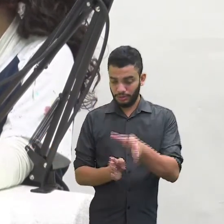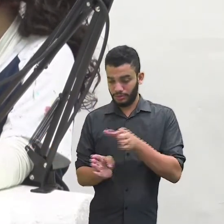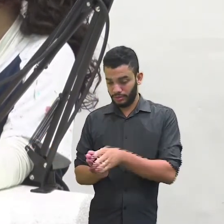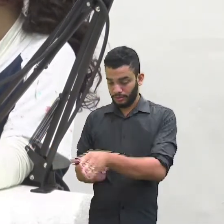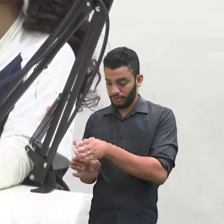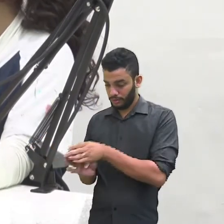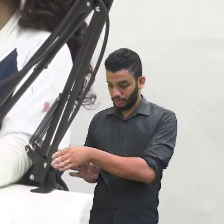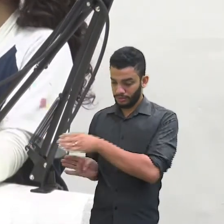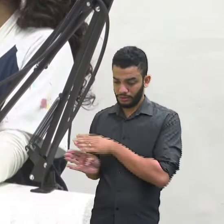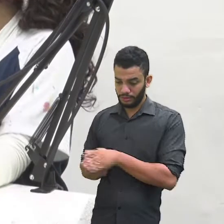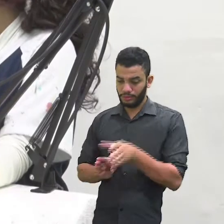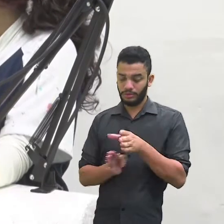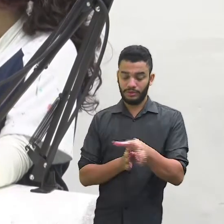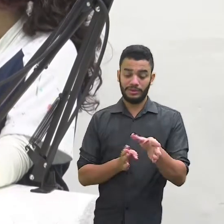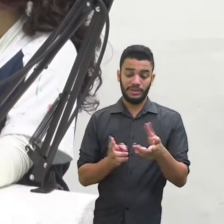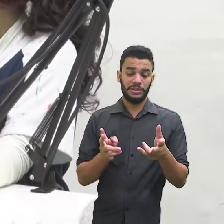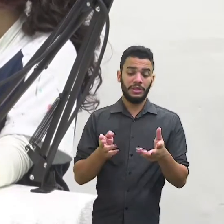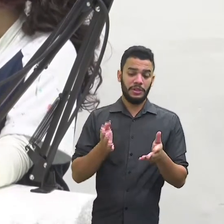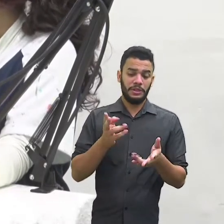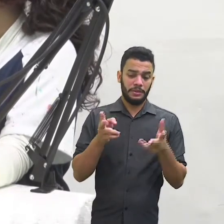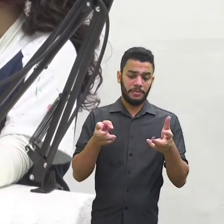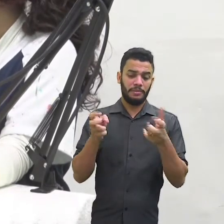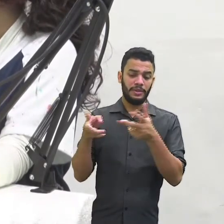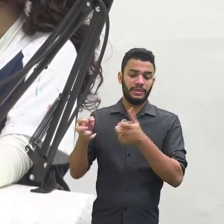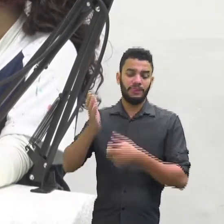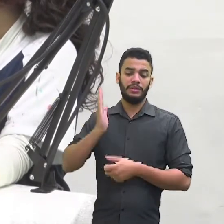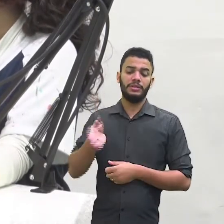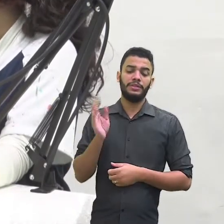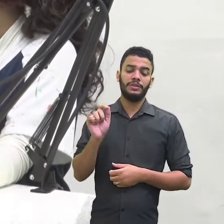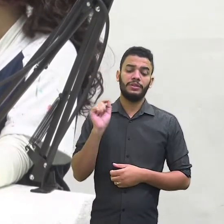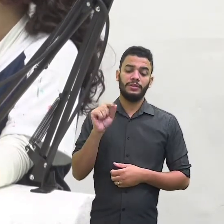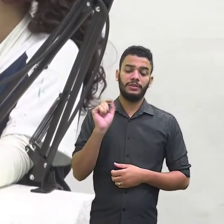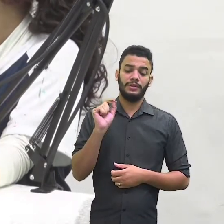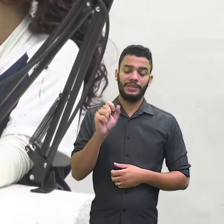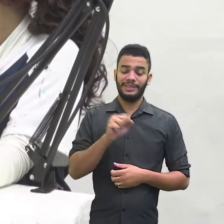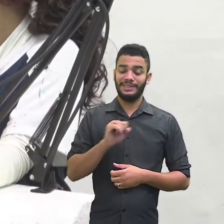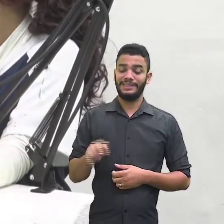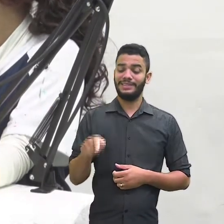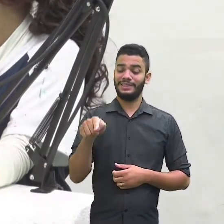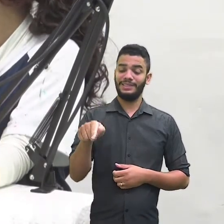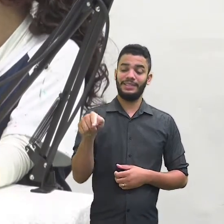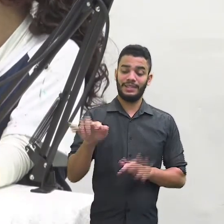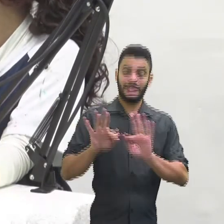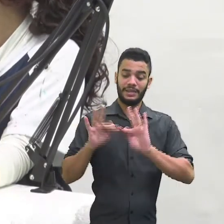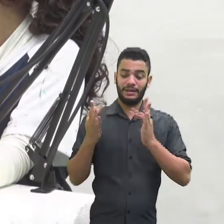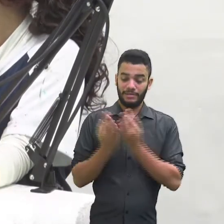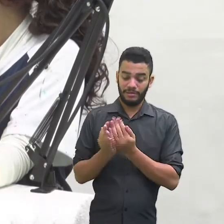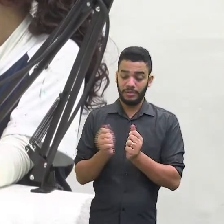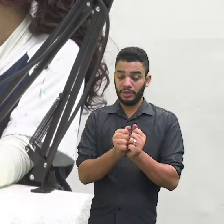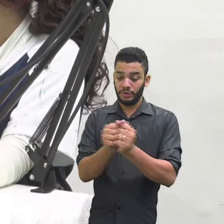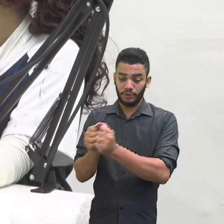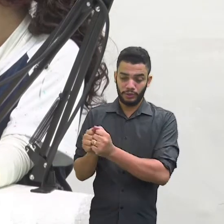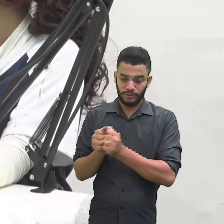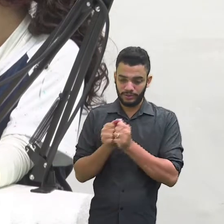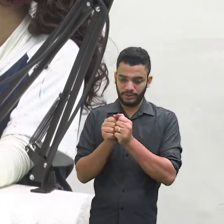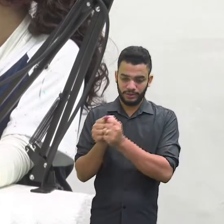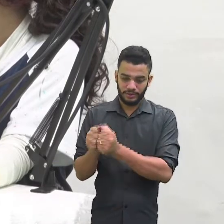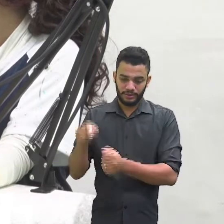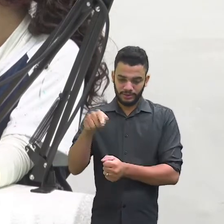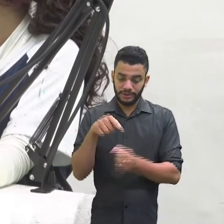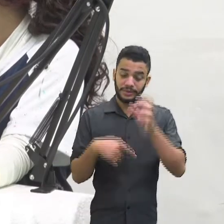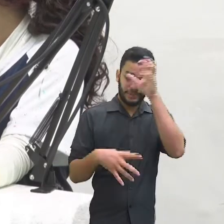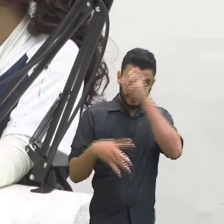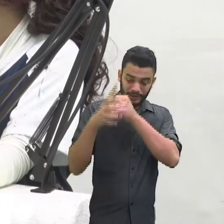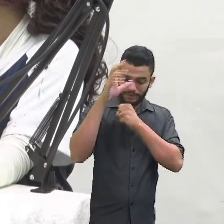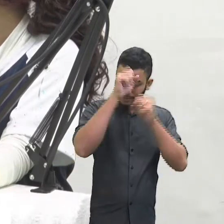Então, o bom filho, ele também tem uma trajetória de boas coisas. Quando ele começa a ser um bom filho, onde tem um bom pai, ele é um